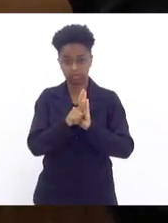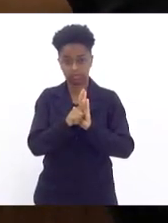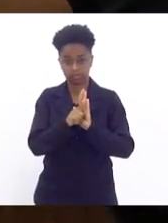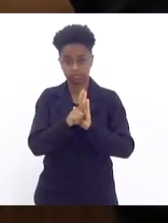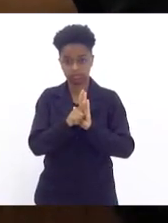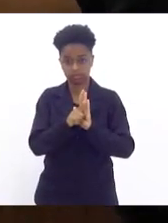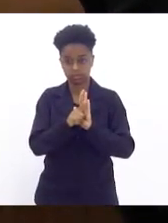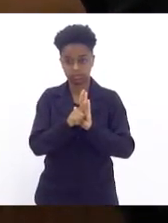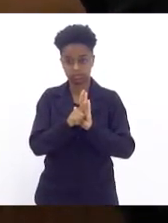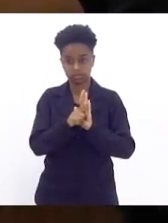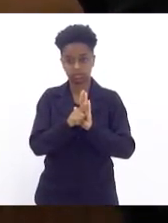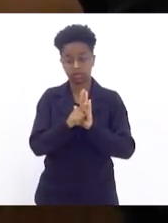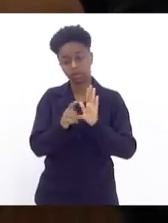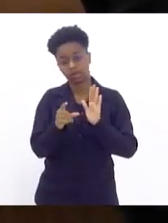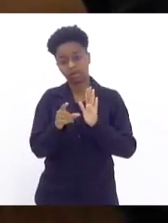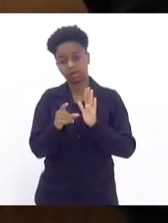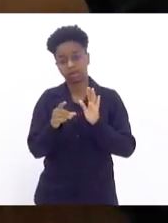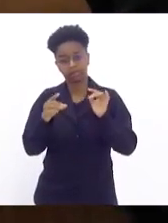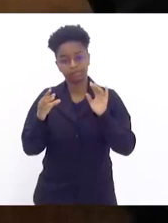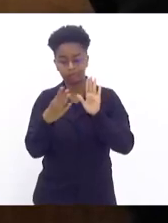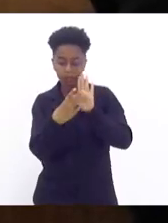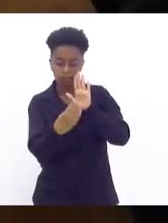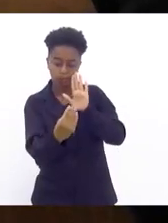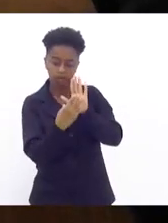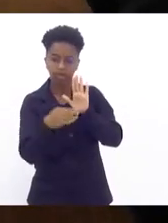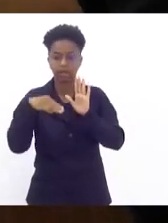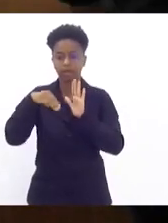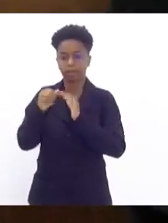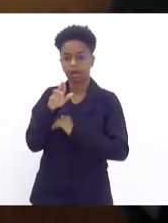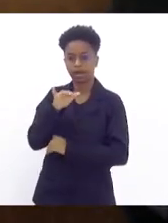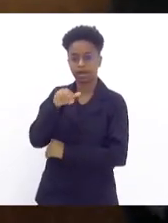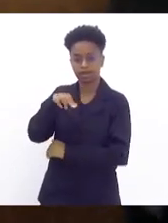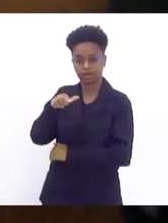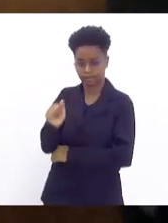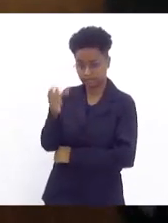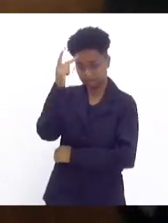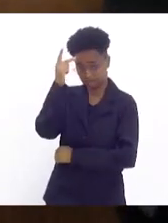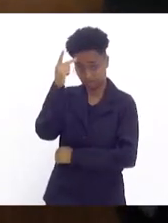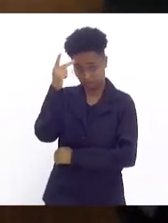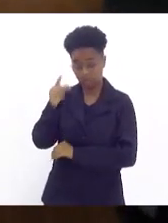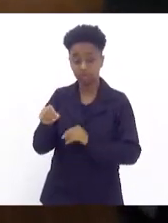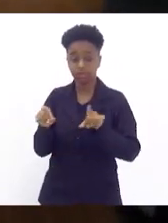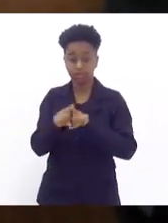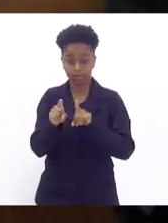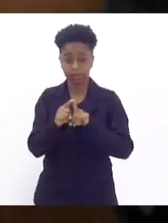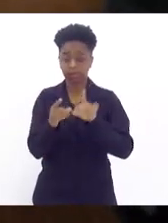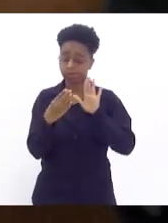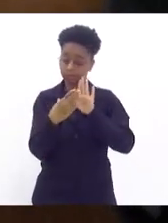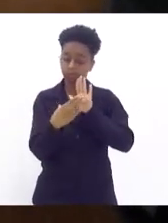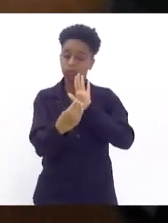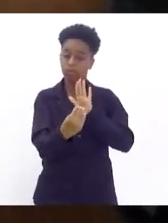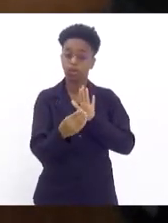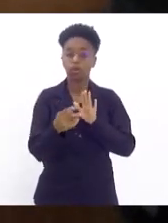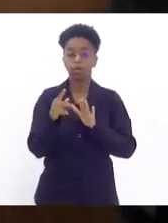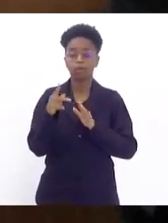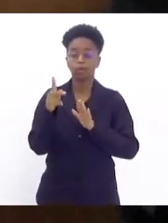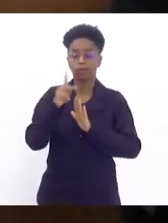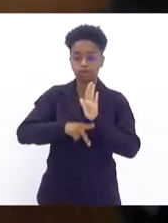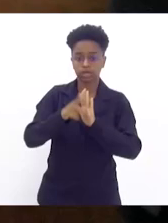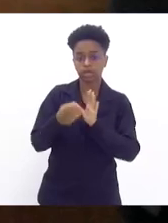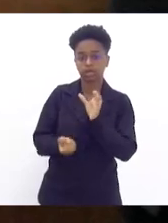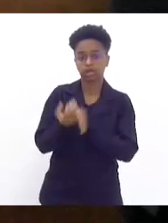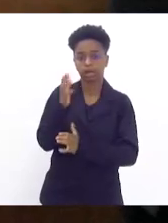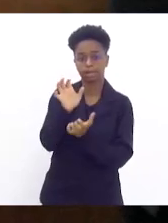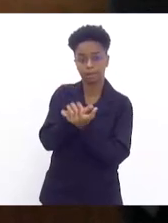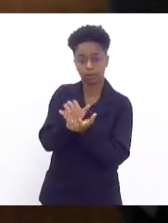da nossa querida Marina hellou lá de São Paulo inspirado também num projeto que foi apresentado em Pernambuco que